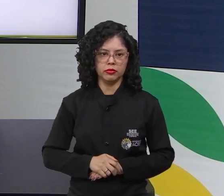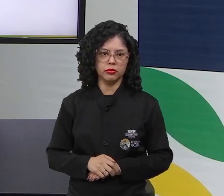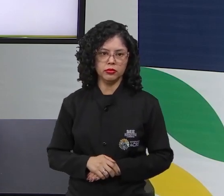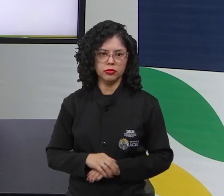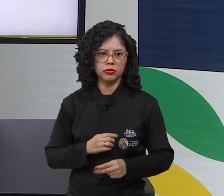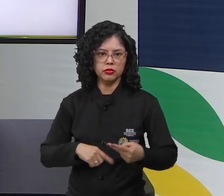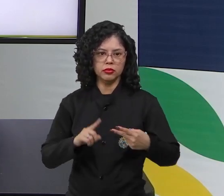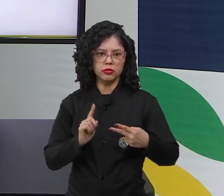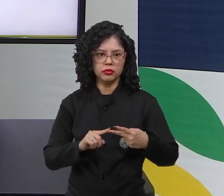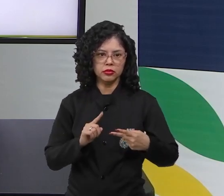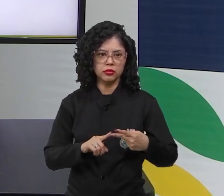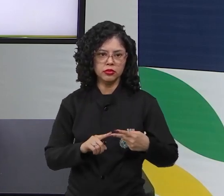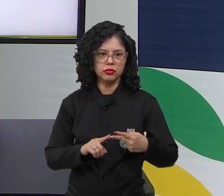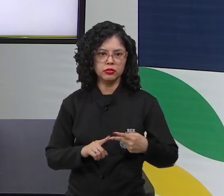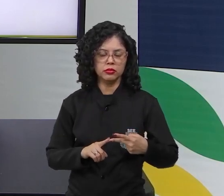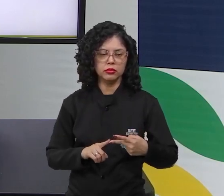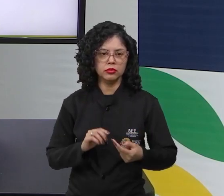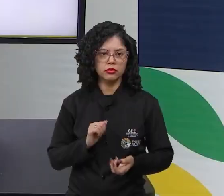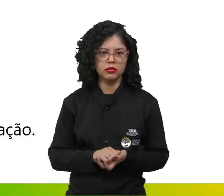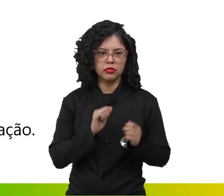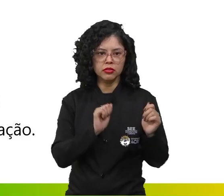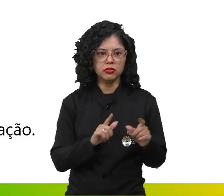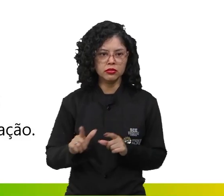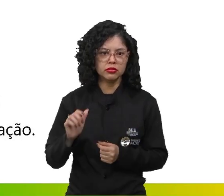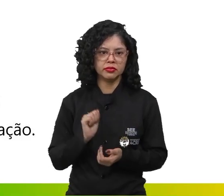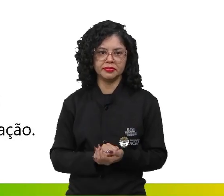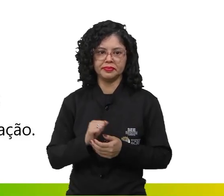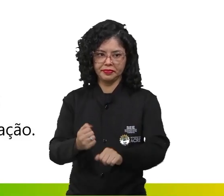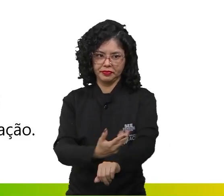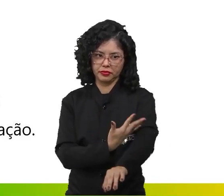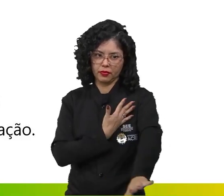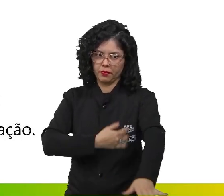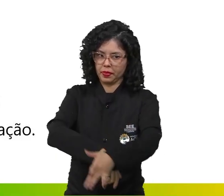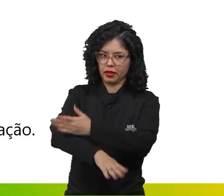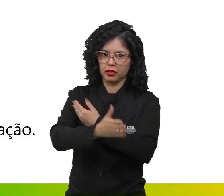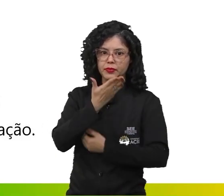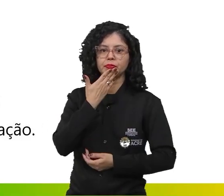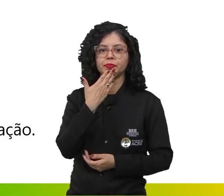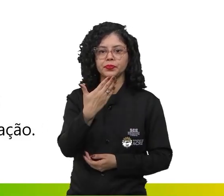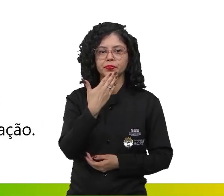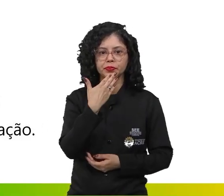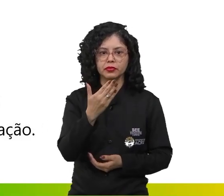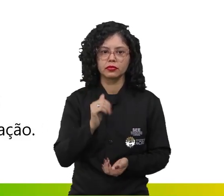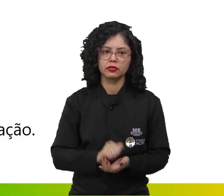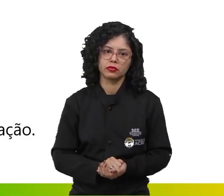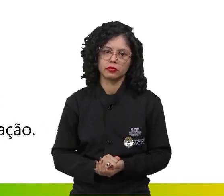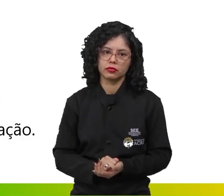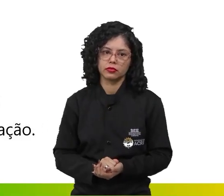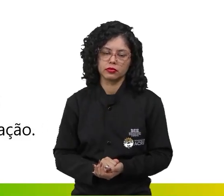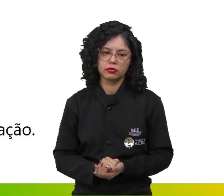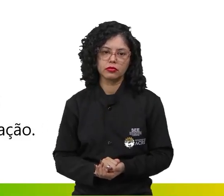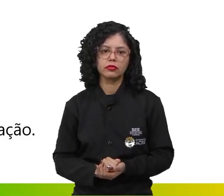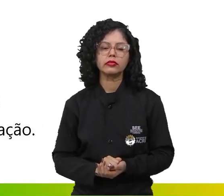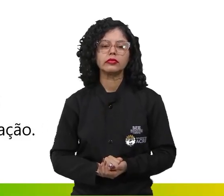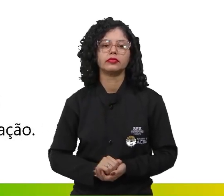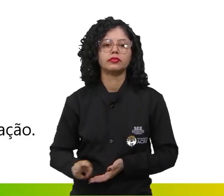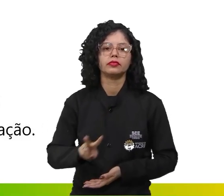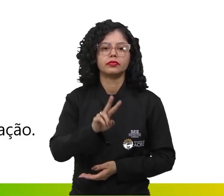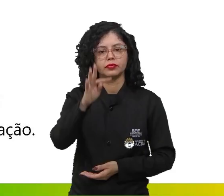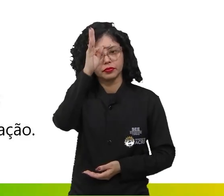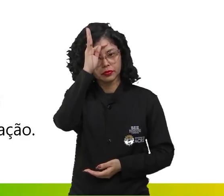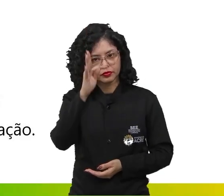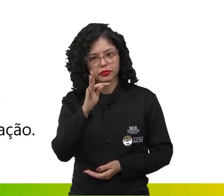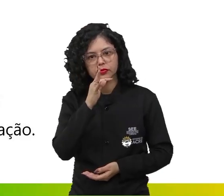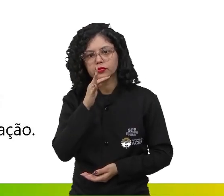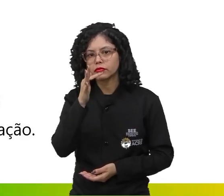outra característica que eu tenho aí na tela para vocês é o apelo emocional e identitário. Quer dizer, a questão dos